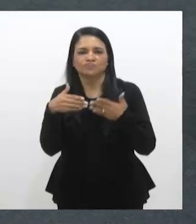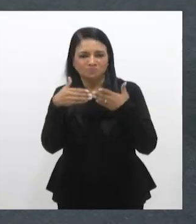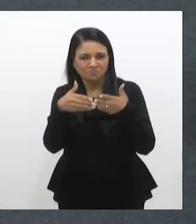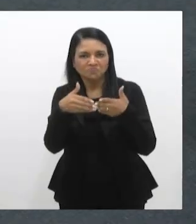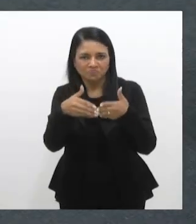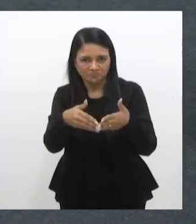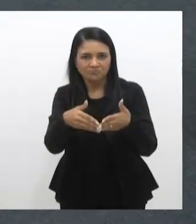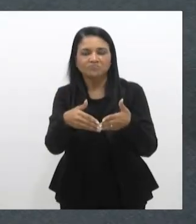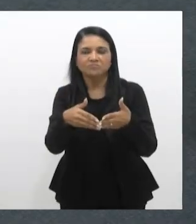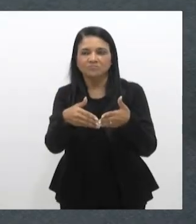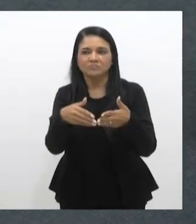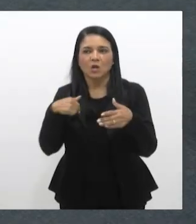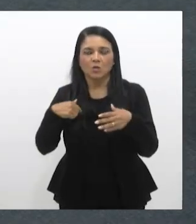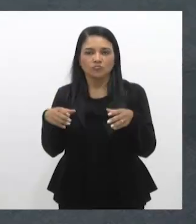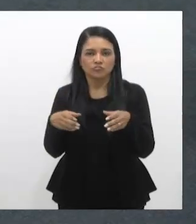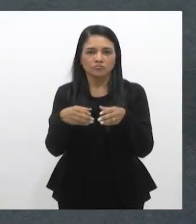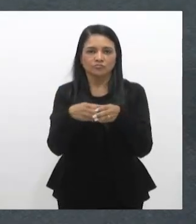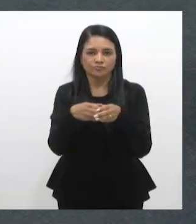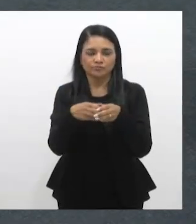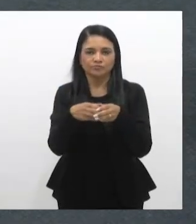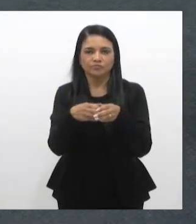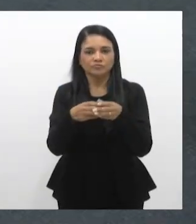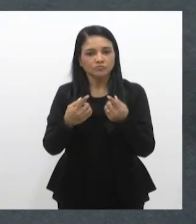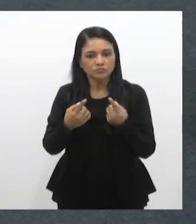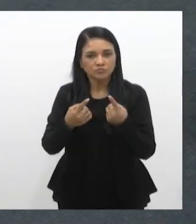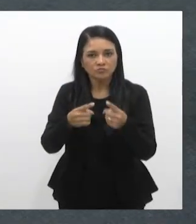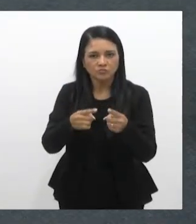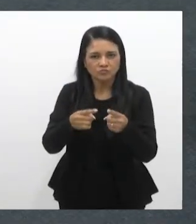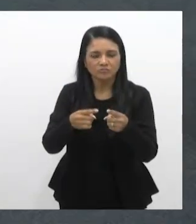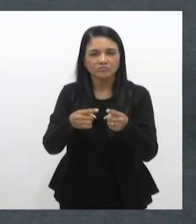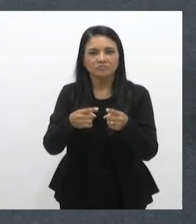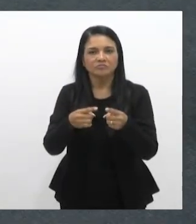comissão de combate à pirataria e sabe que vem